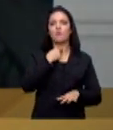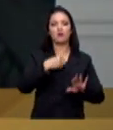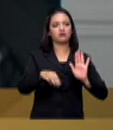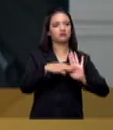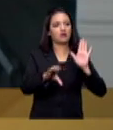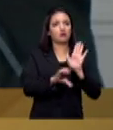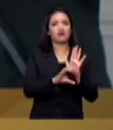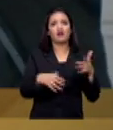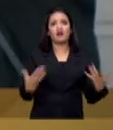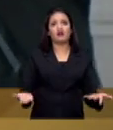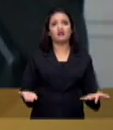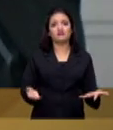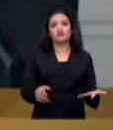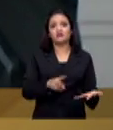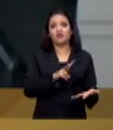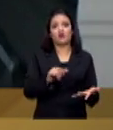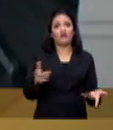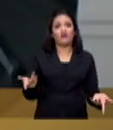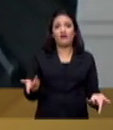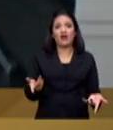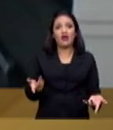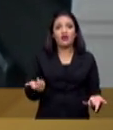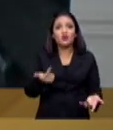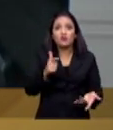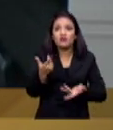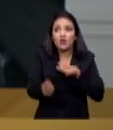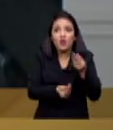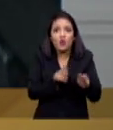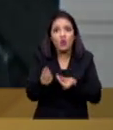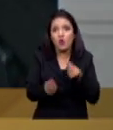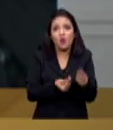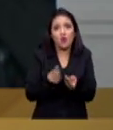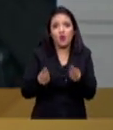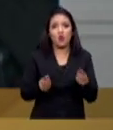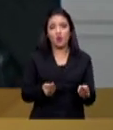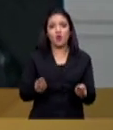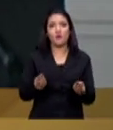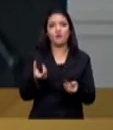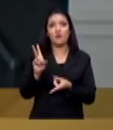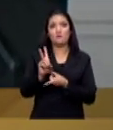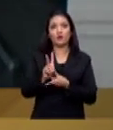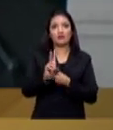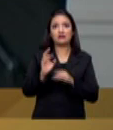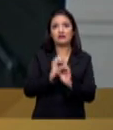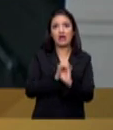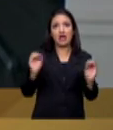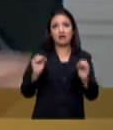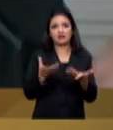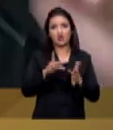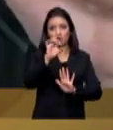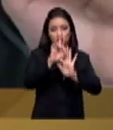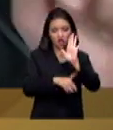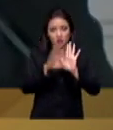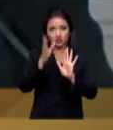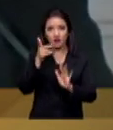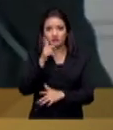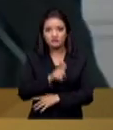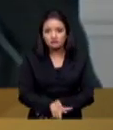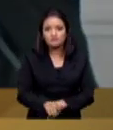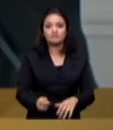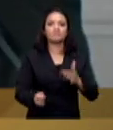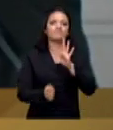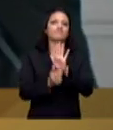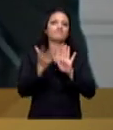nessa luta de Davi contra Golias, não terá nenhuma outra possibilidade de proteção ao seu direito líquido e certo em